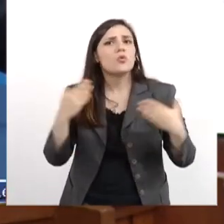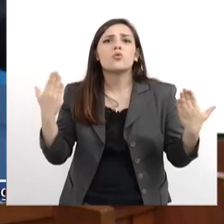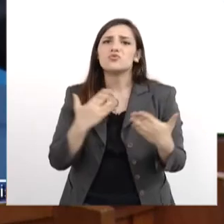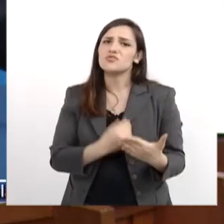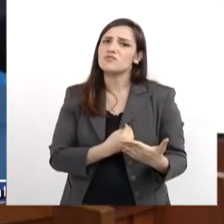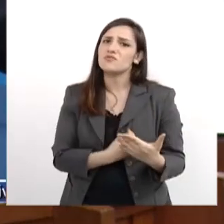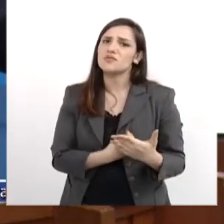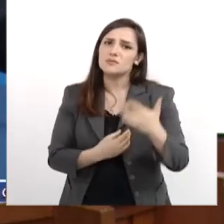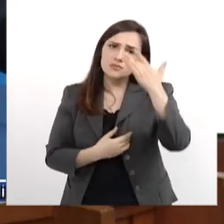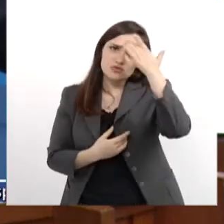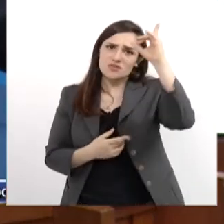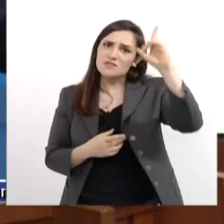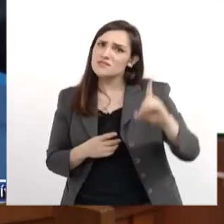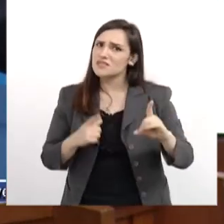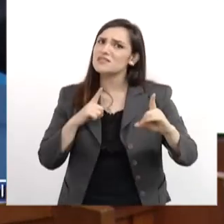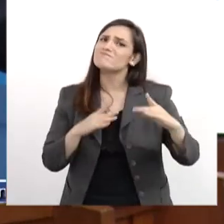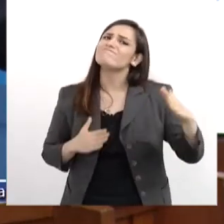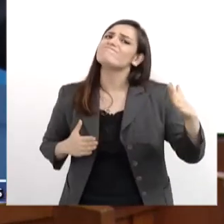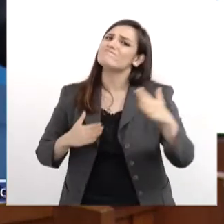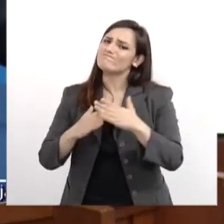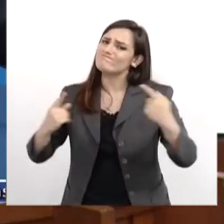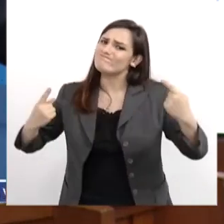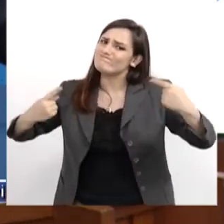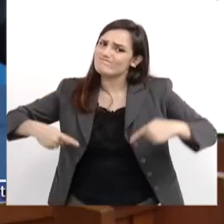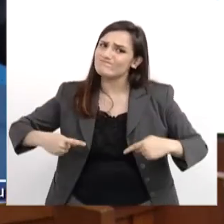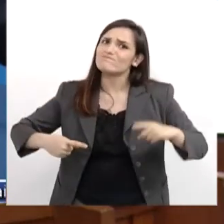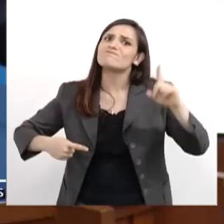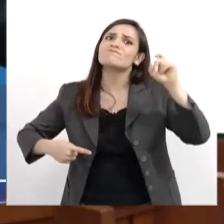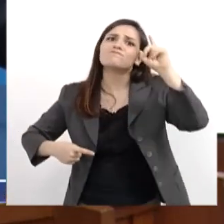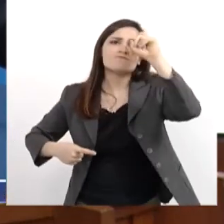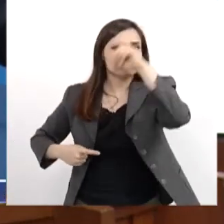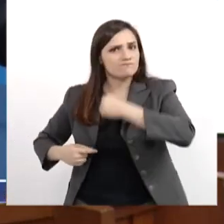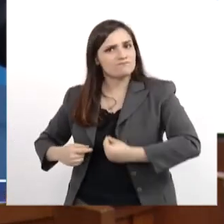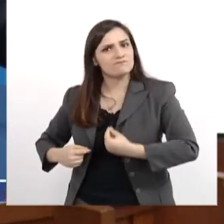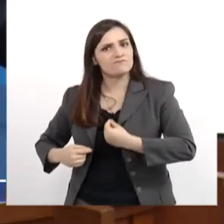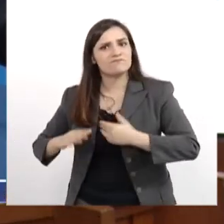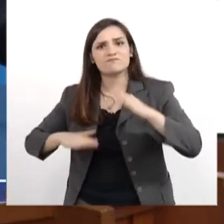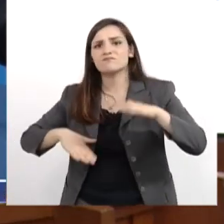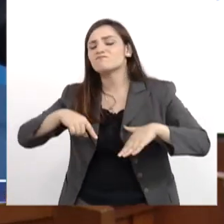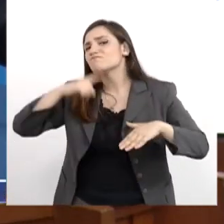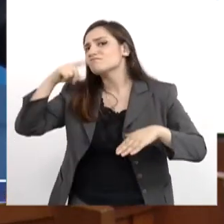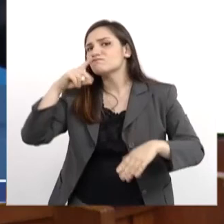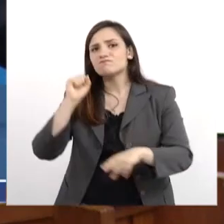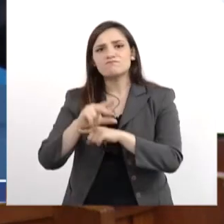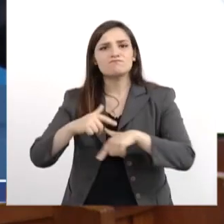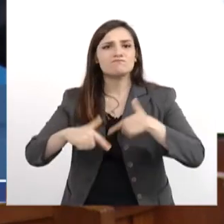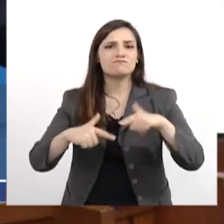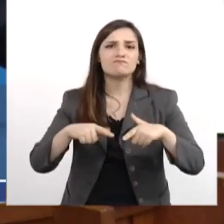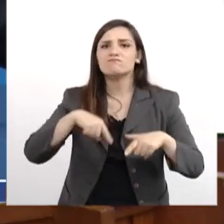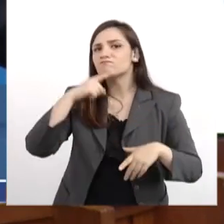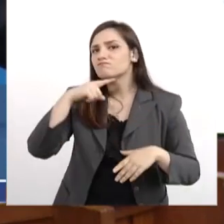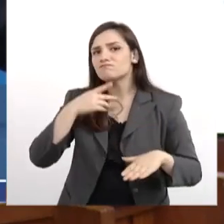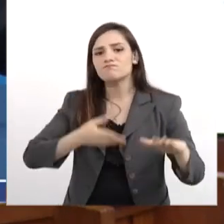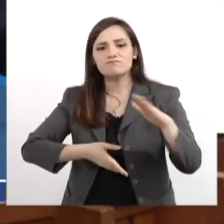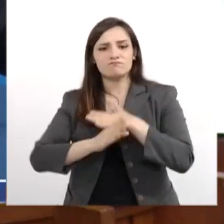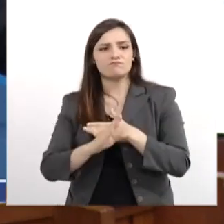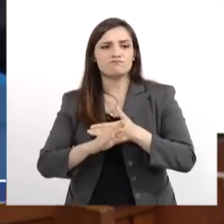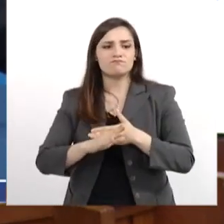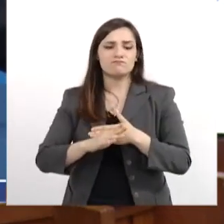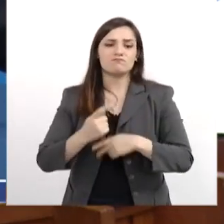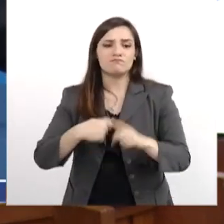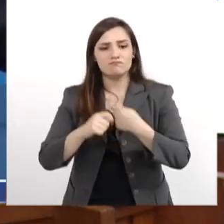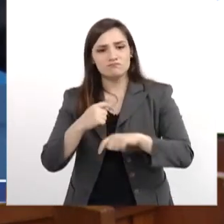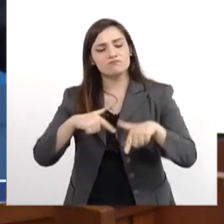Brasil, o que elas enfrentam de dificuldade para ter acesso ao emprego, ao mercado de trabalho,